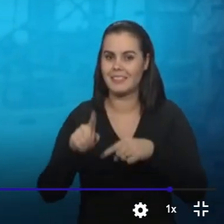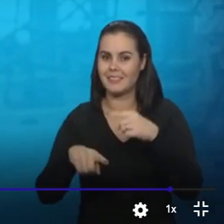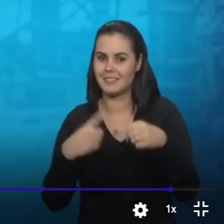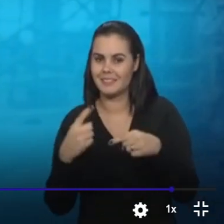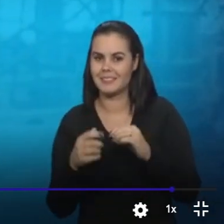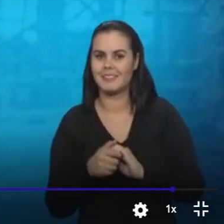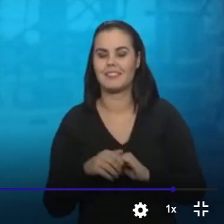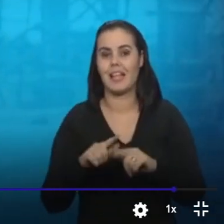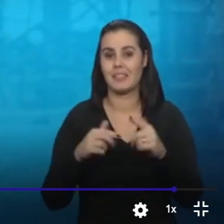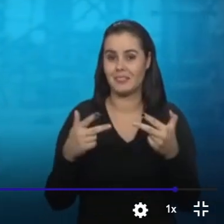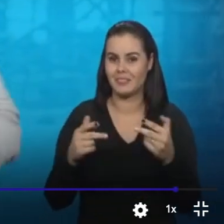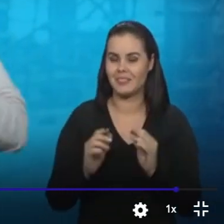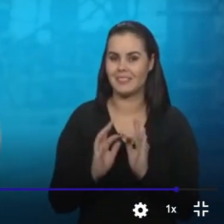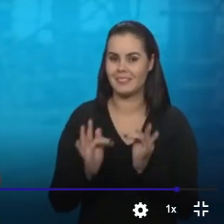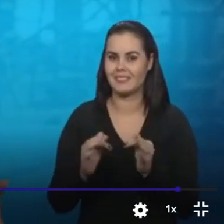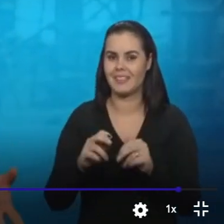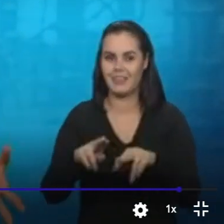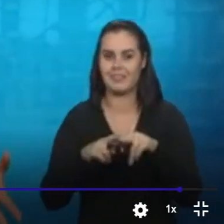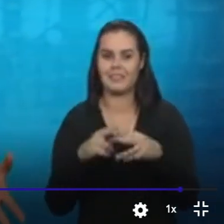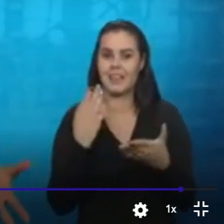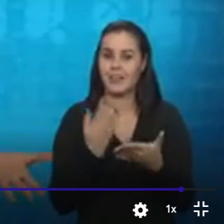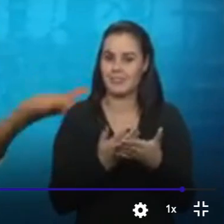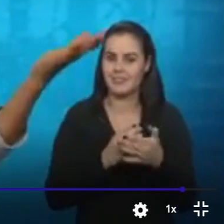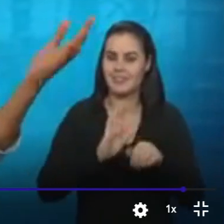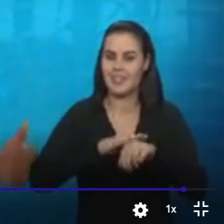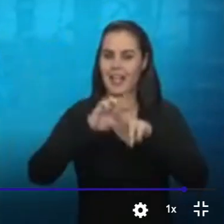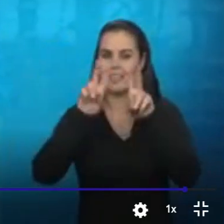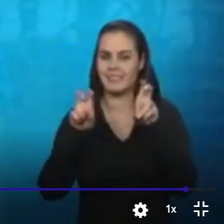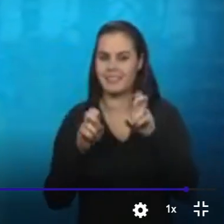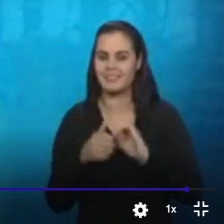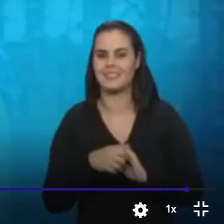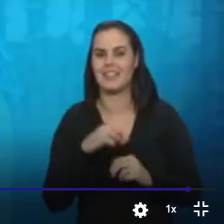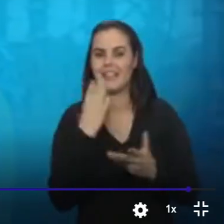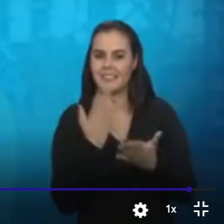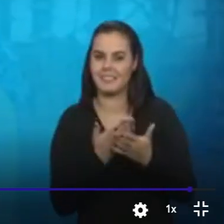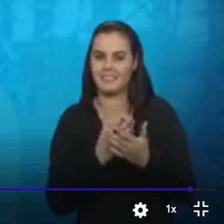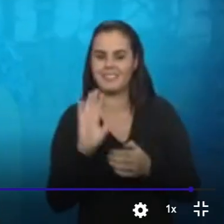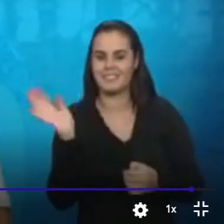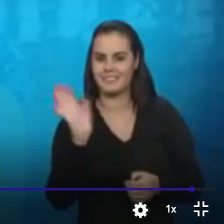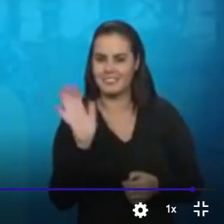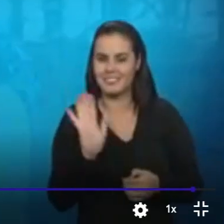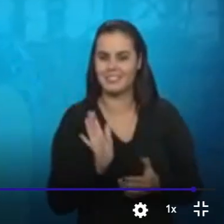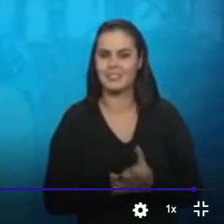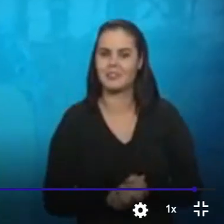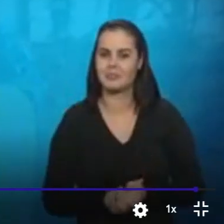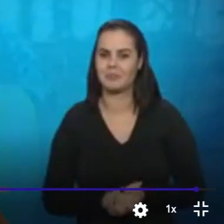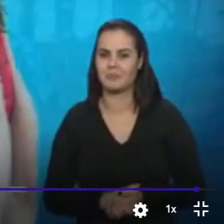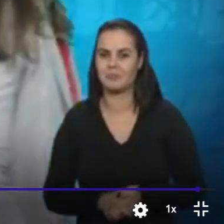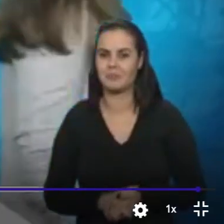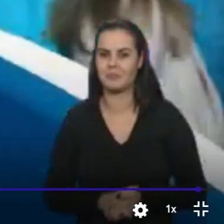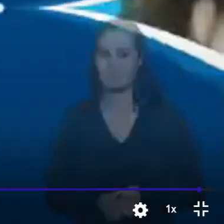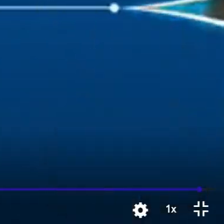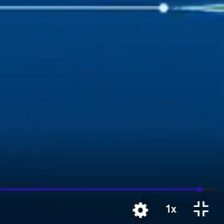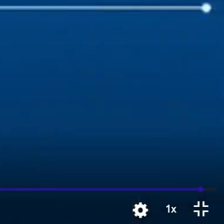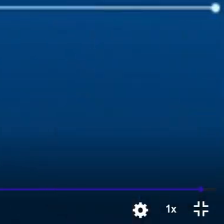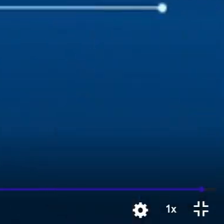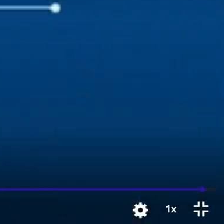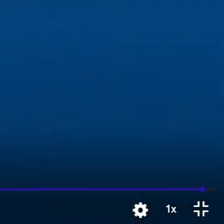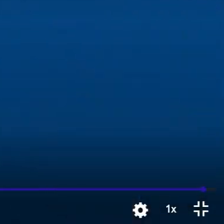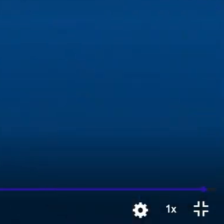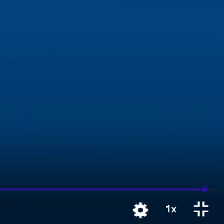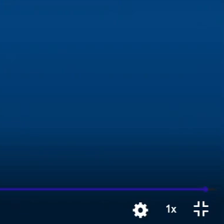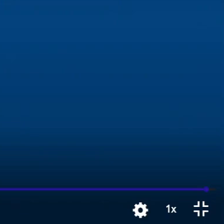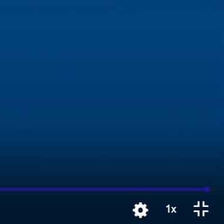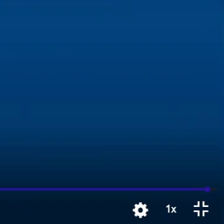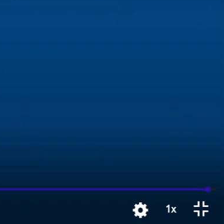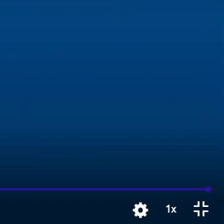final. Para isso, estude mais esse tema. Então, bons estudos e até a próxima!